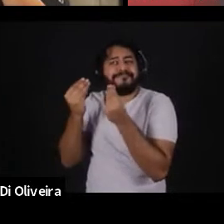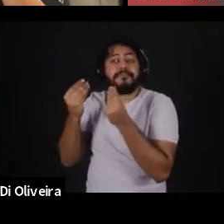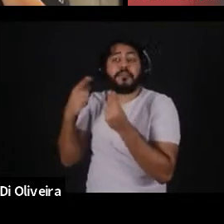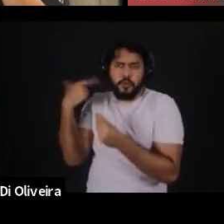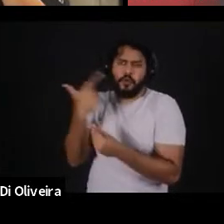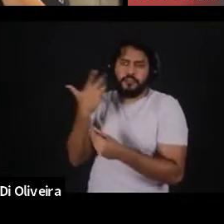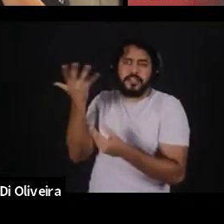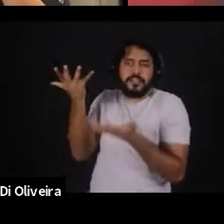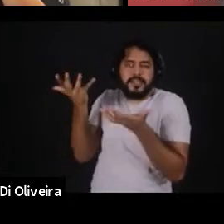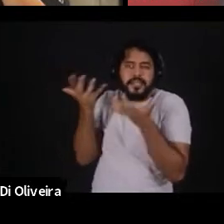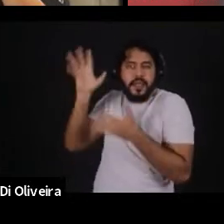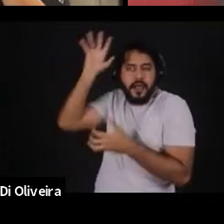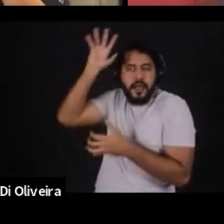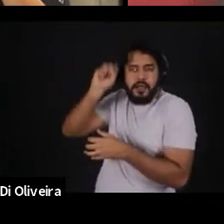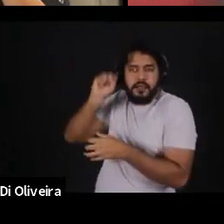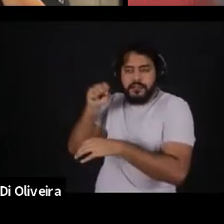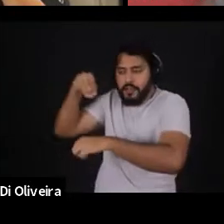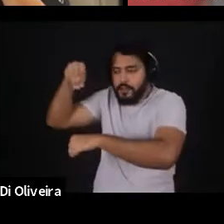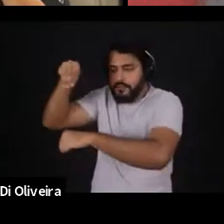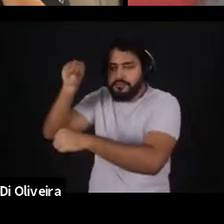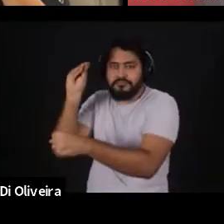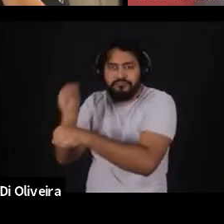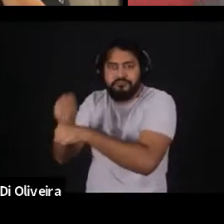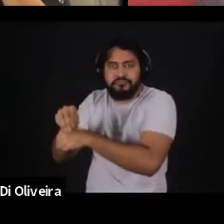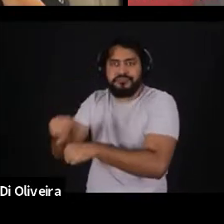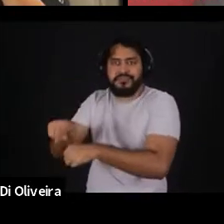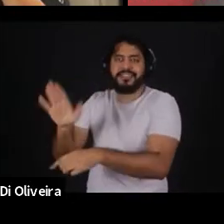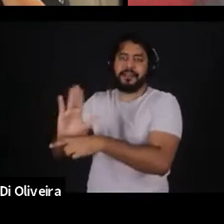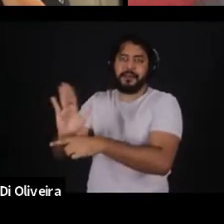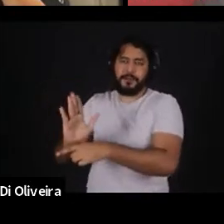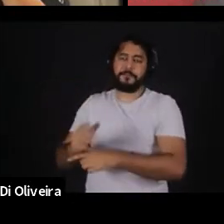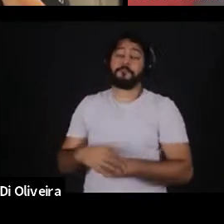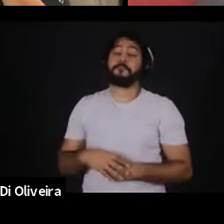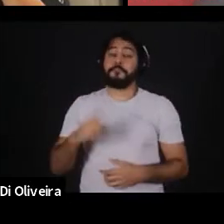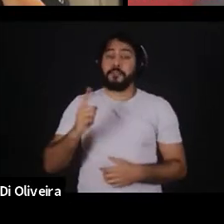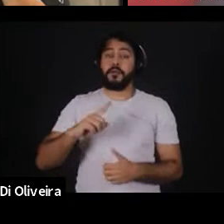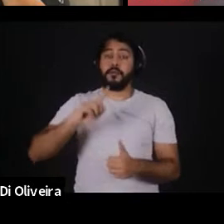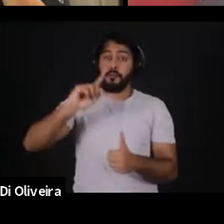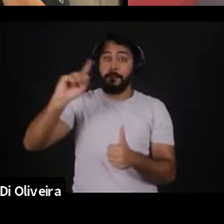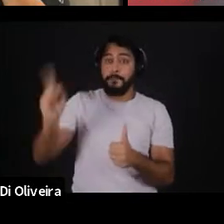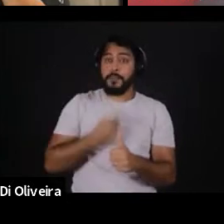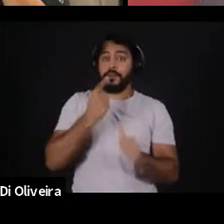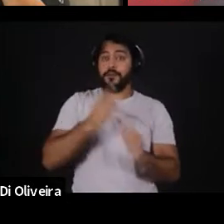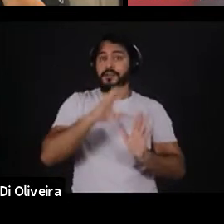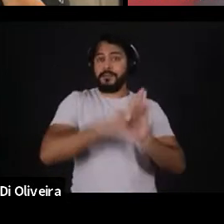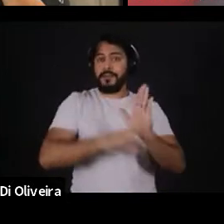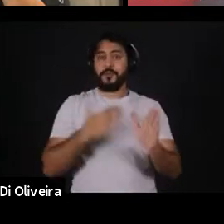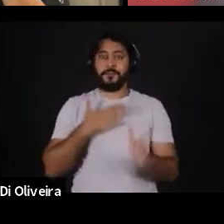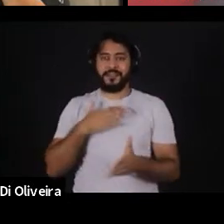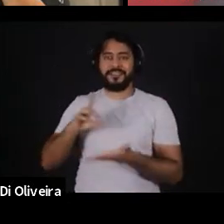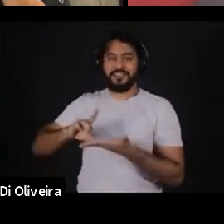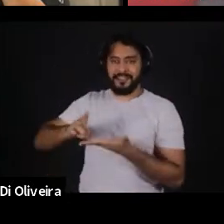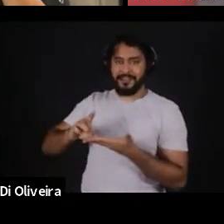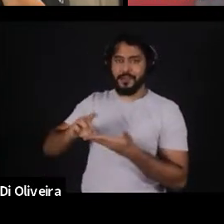então o filme ele também entra nisso tudo, assim. Na primeira meu primeiro capítulo da dissertação se chama Delirar o Racial.